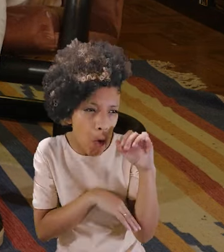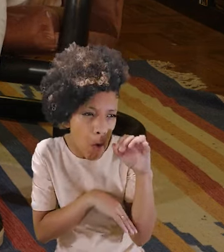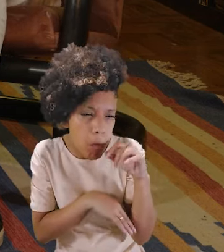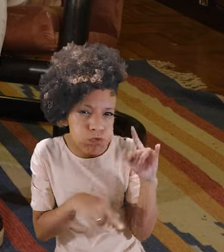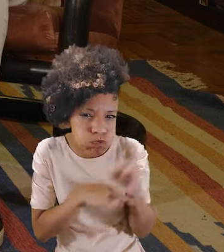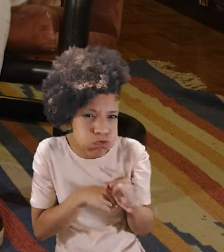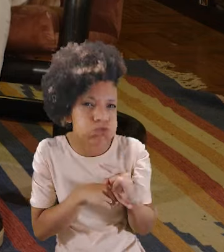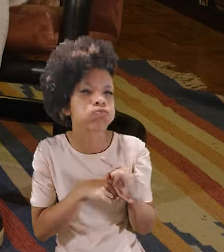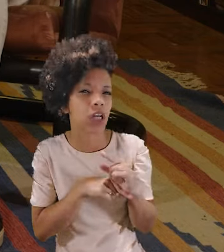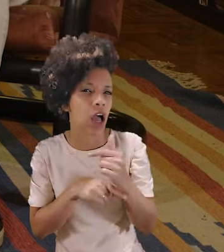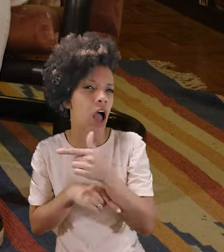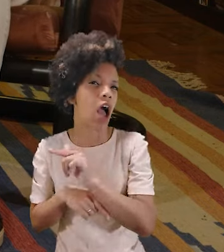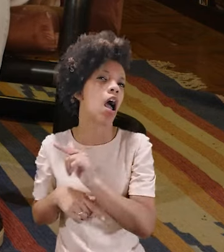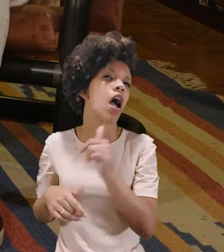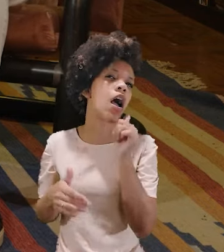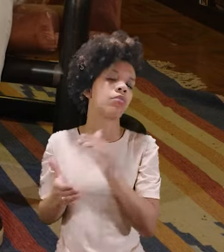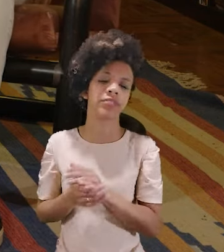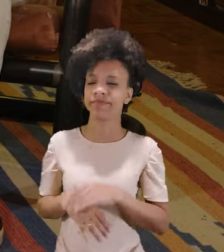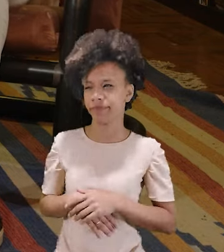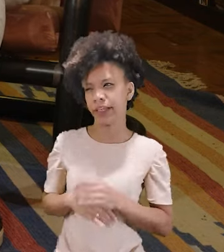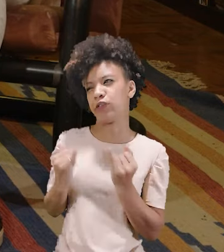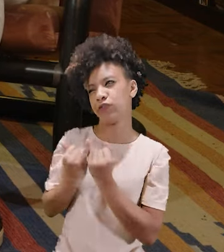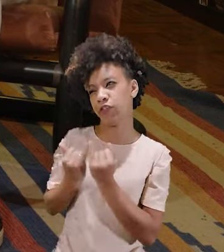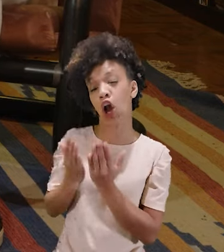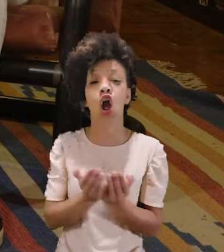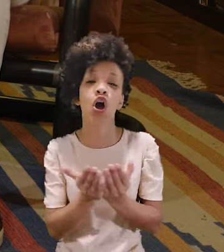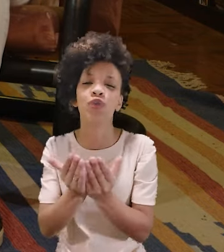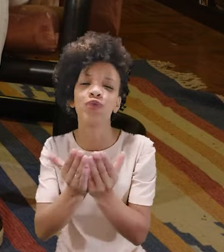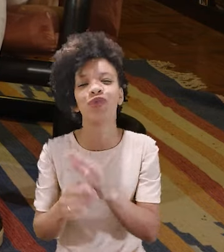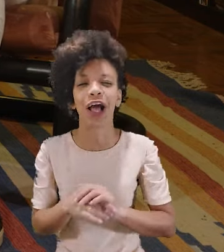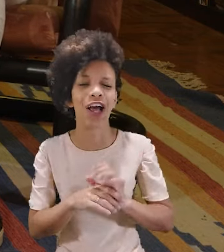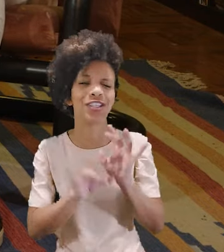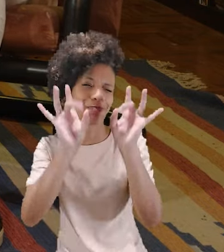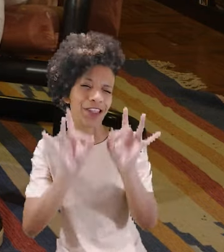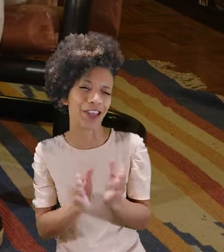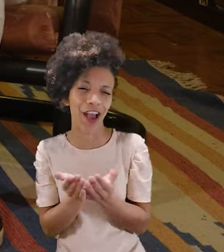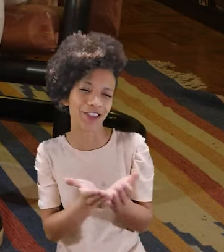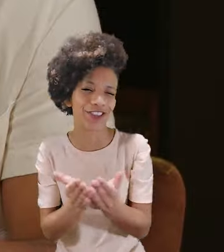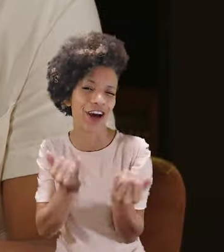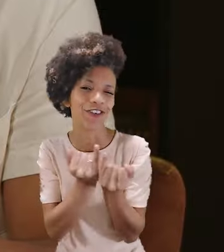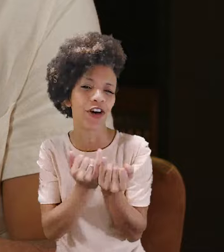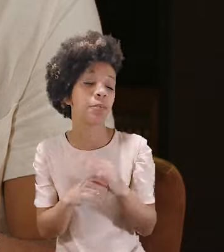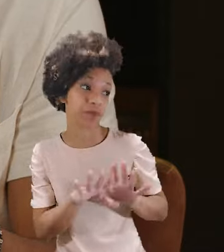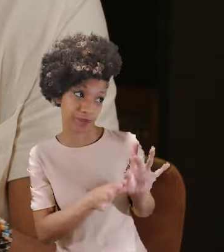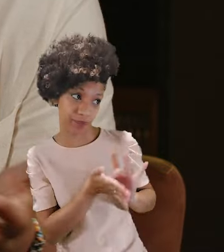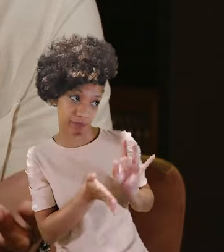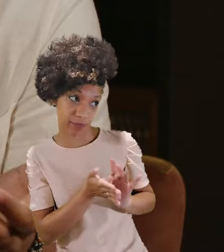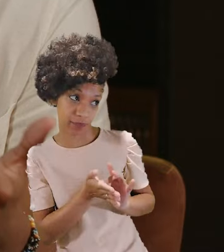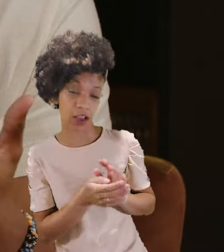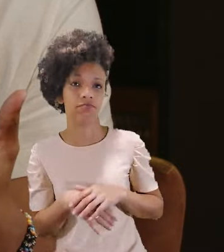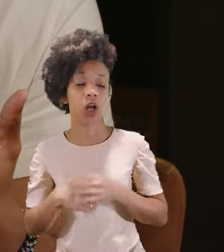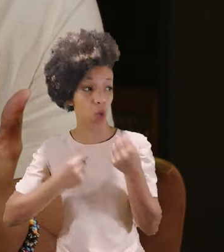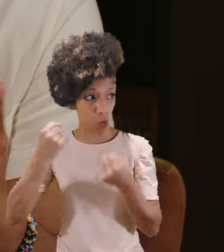na verdade você vai nessa época os navios na verdade há